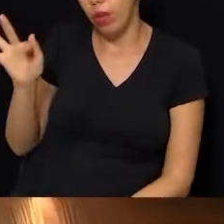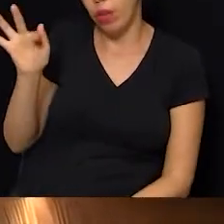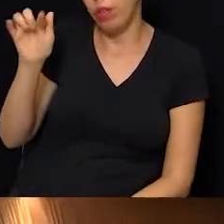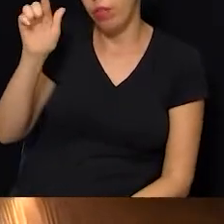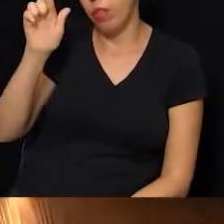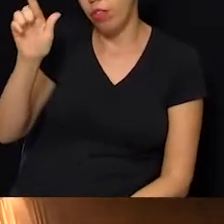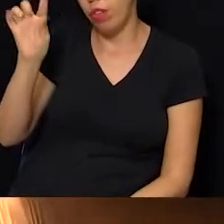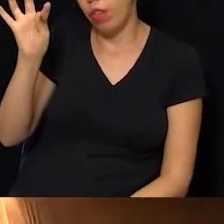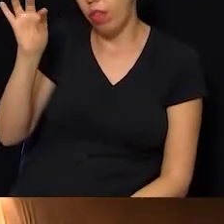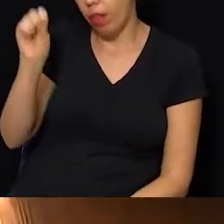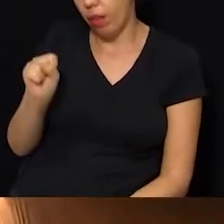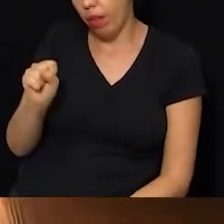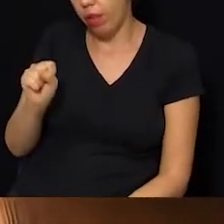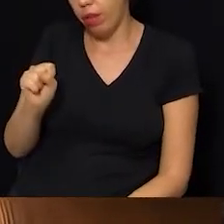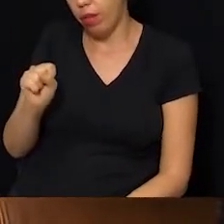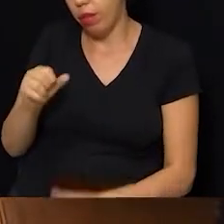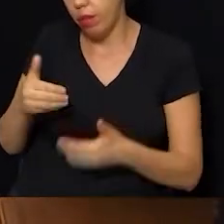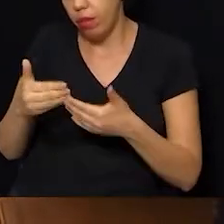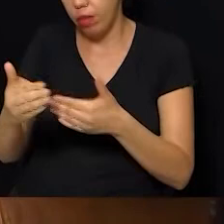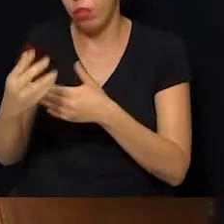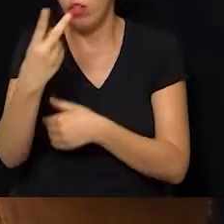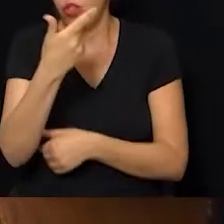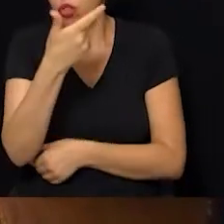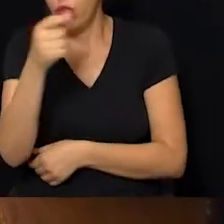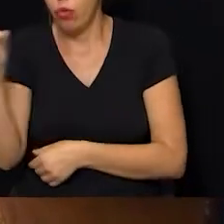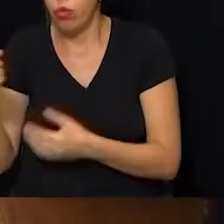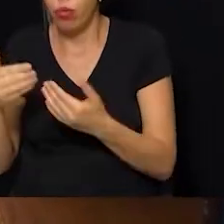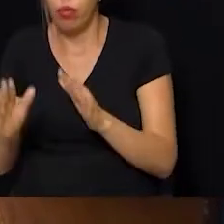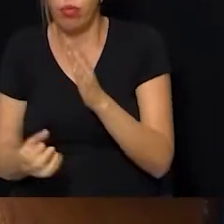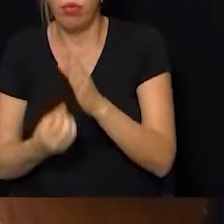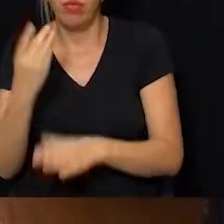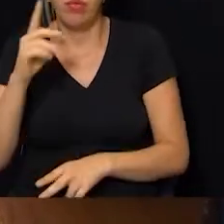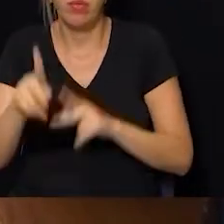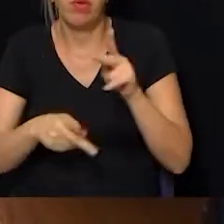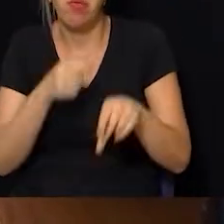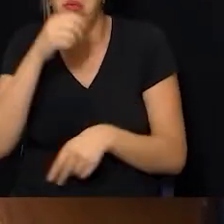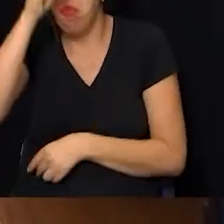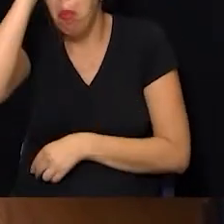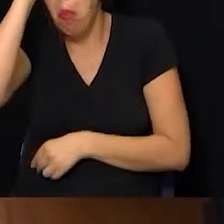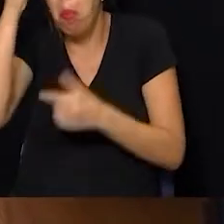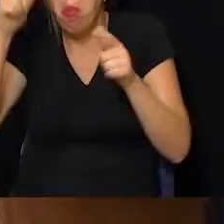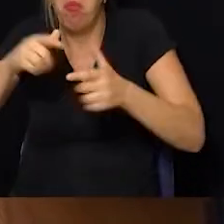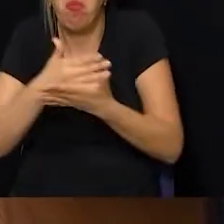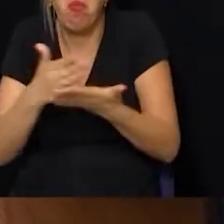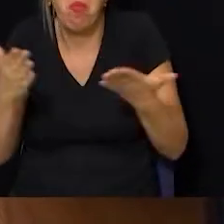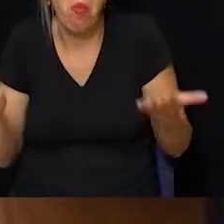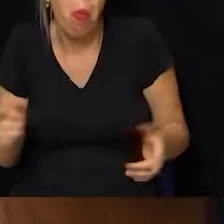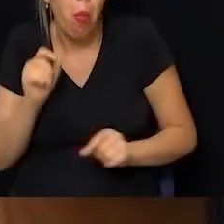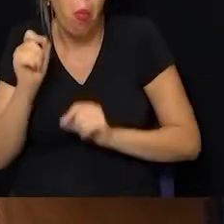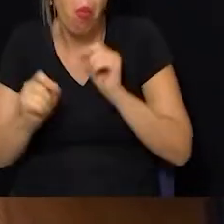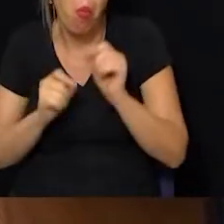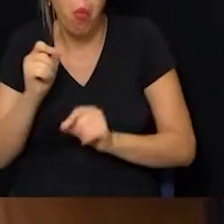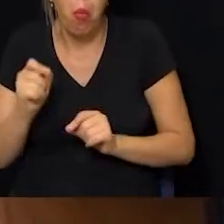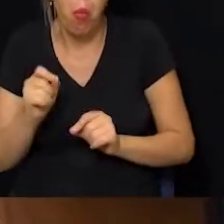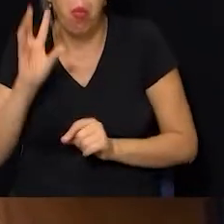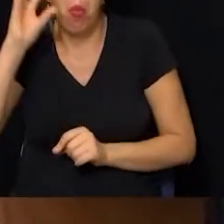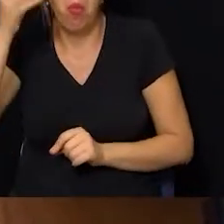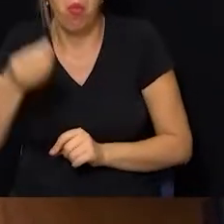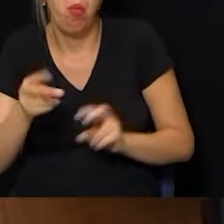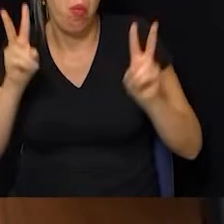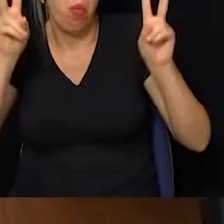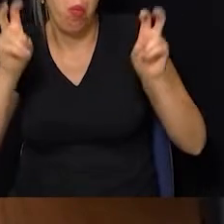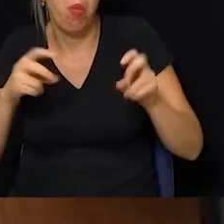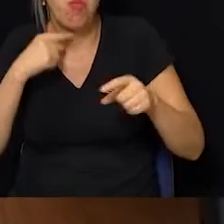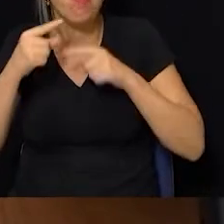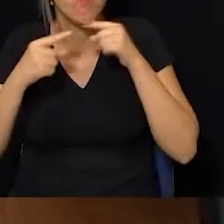essa medida que entrou em vigor oficialmente em 2020, mas tem gente que não sabe nem por onde começar, o que é. Vamos entender